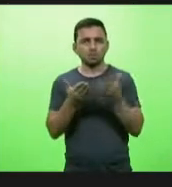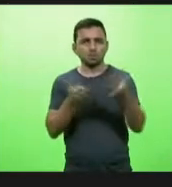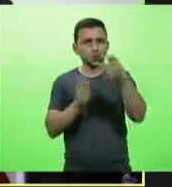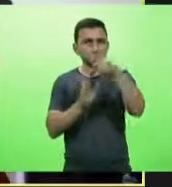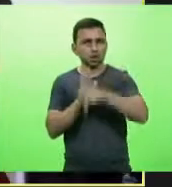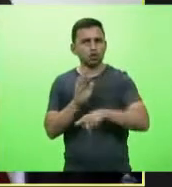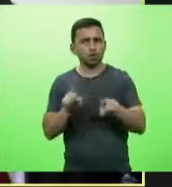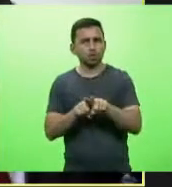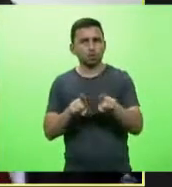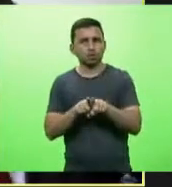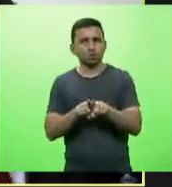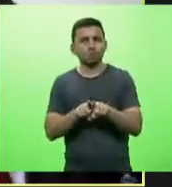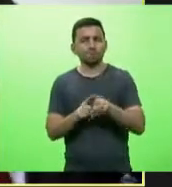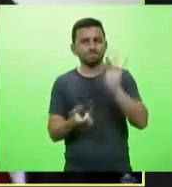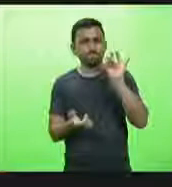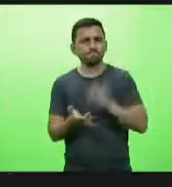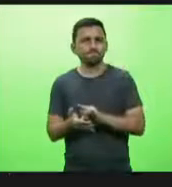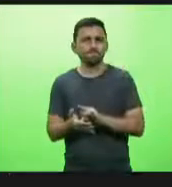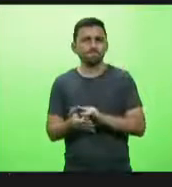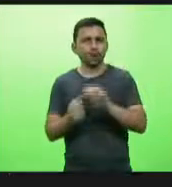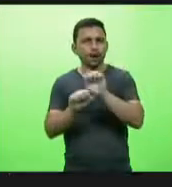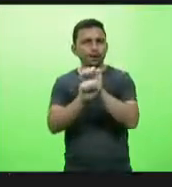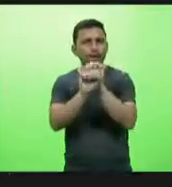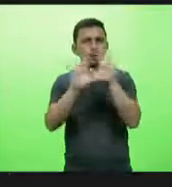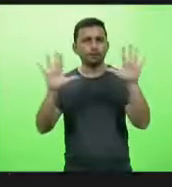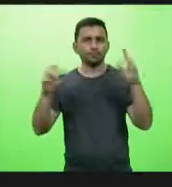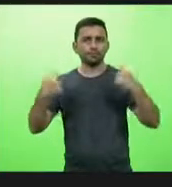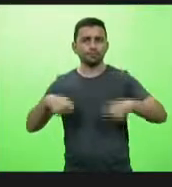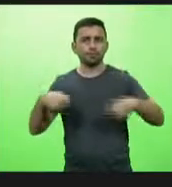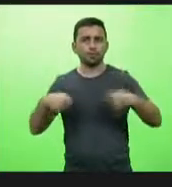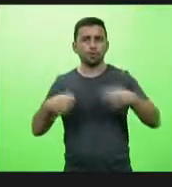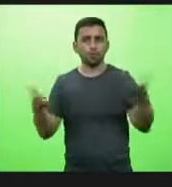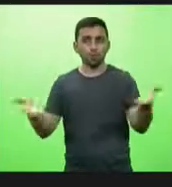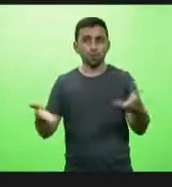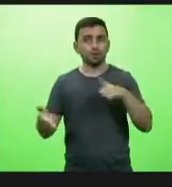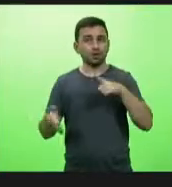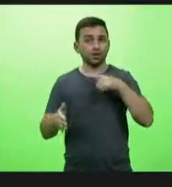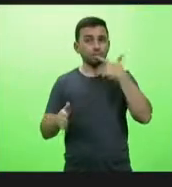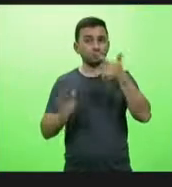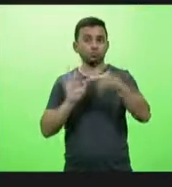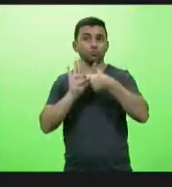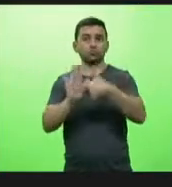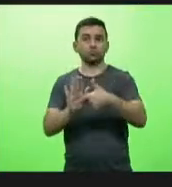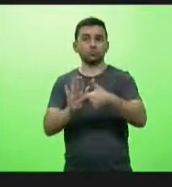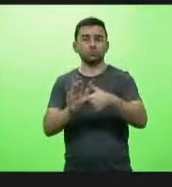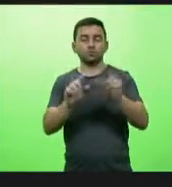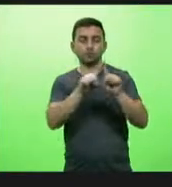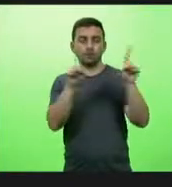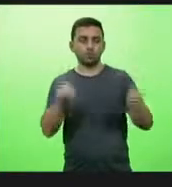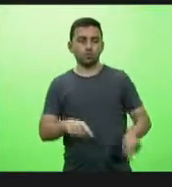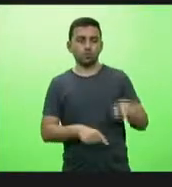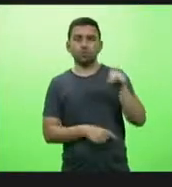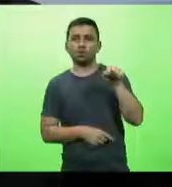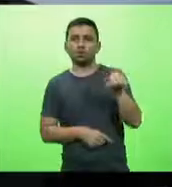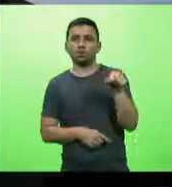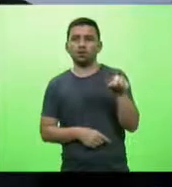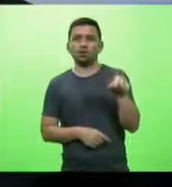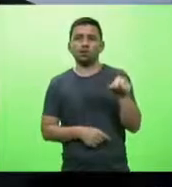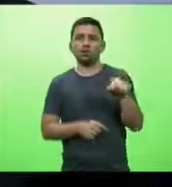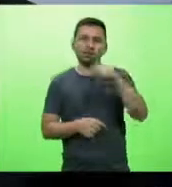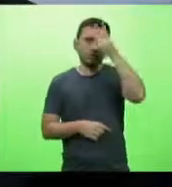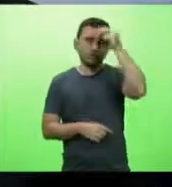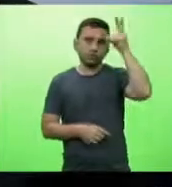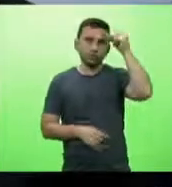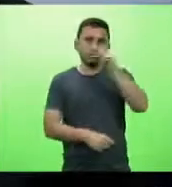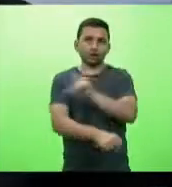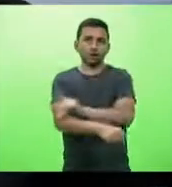deputado. De fato, é importante a transparência. Hoje mesmo recebi uma denúncia de que um servidor da Prefeitura de